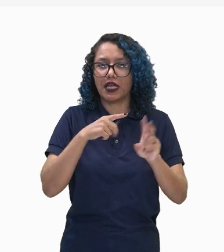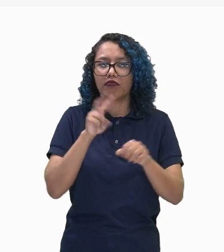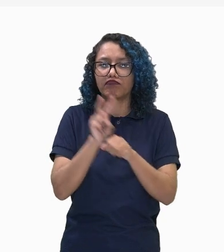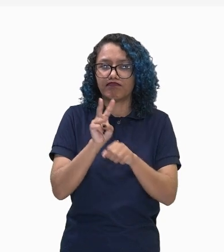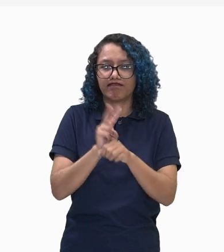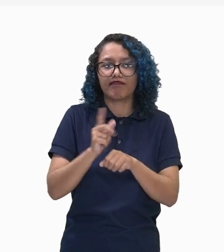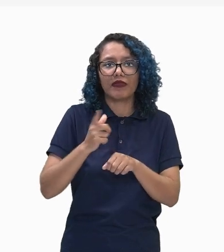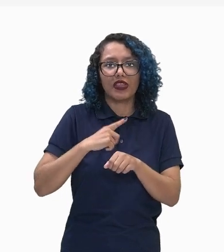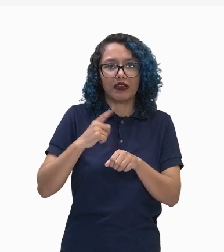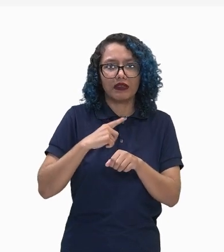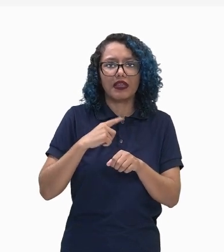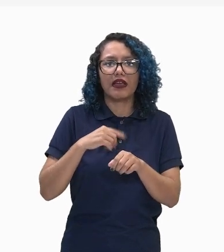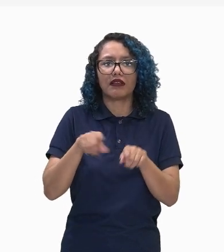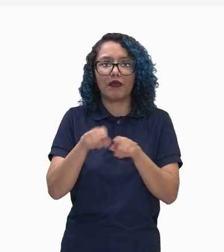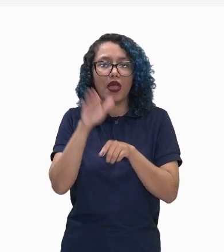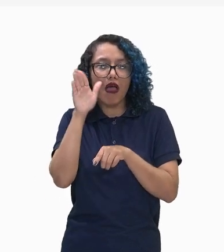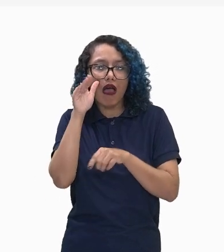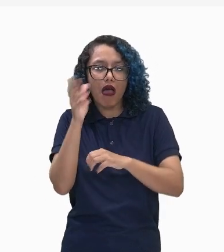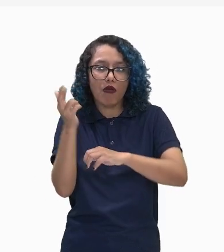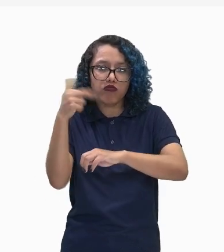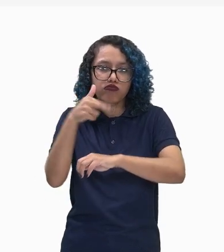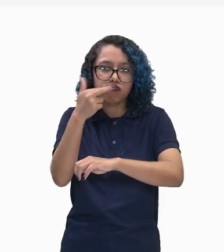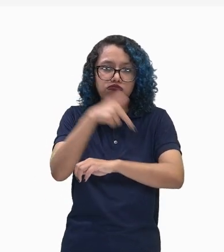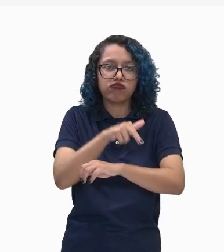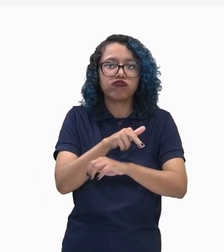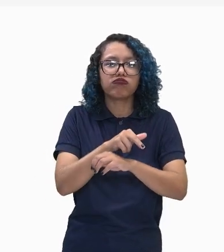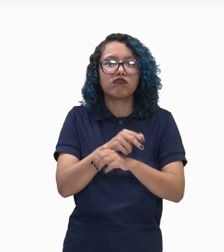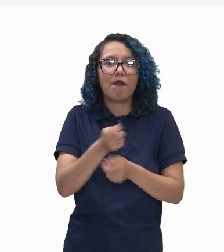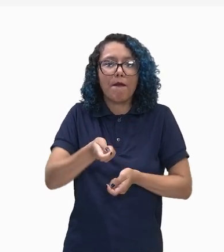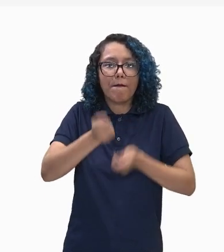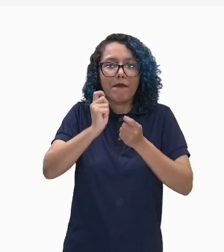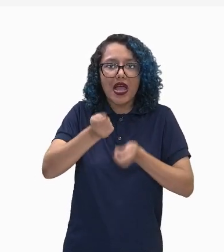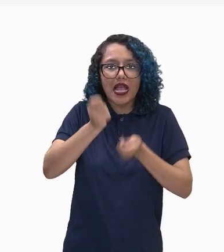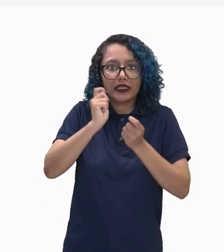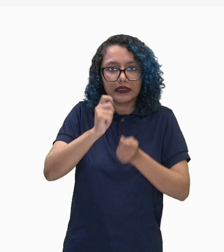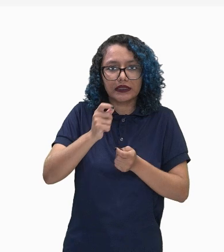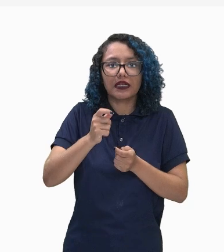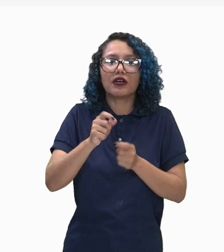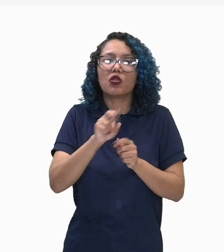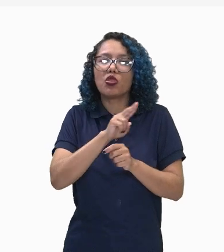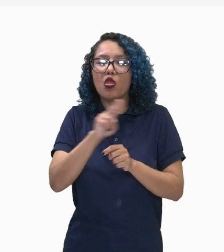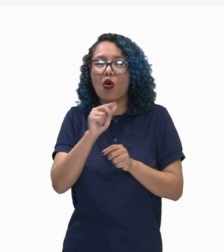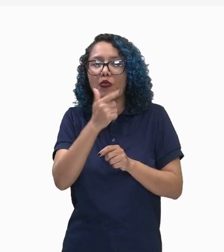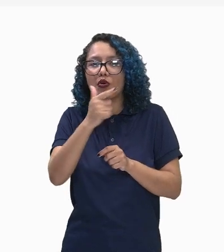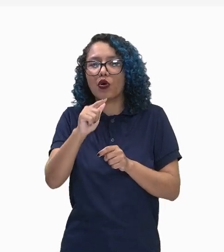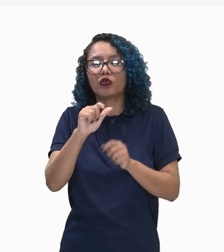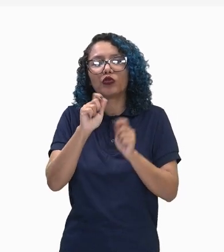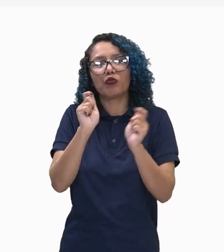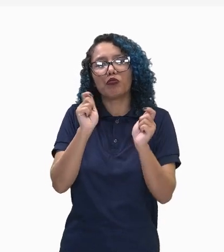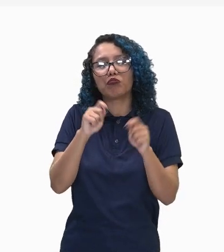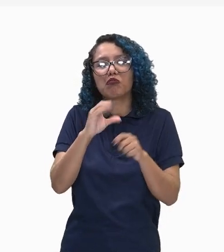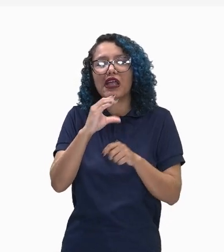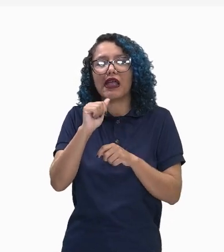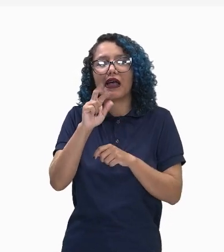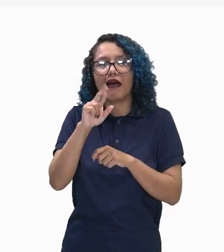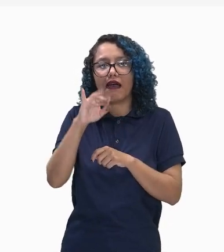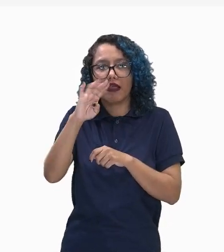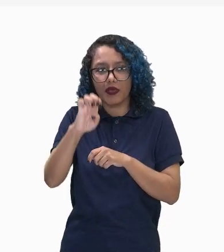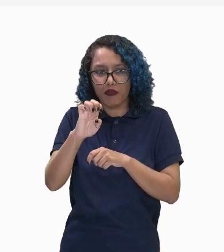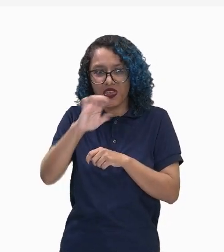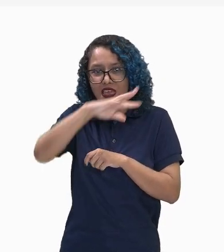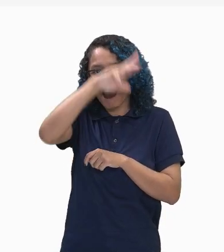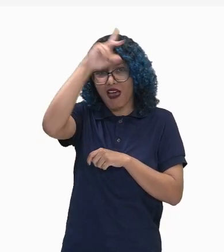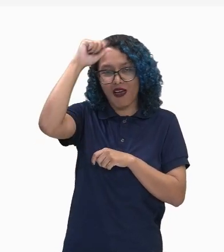botos, pesca esportiva, ganhando outro apelido, Caribe Amazonense. Então,